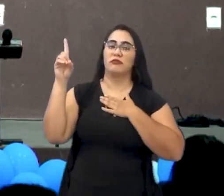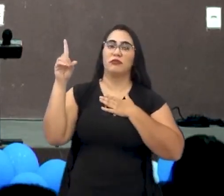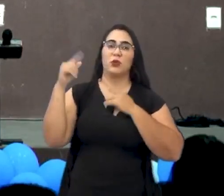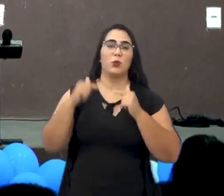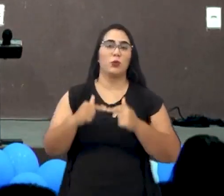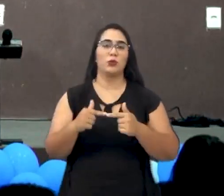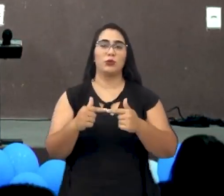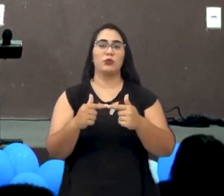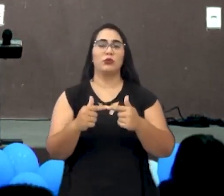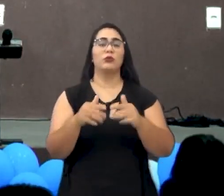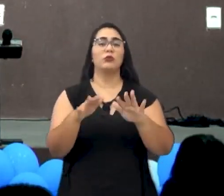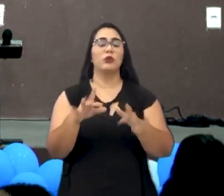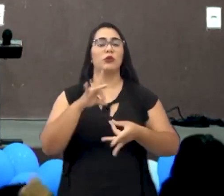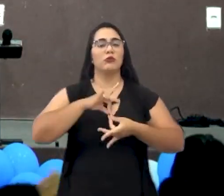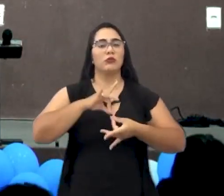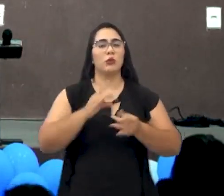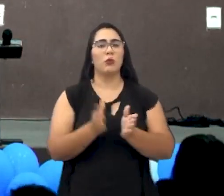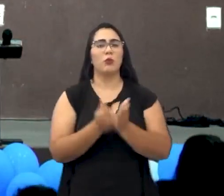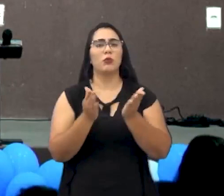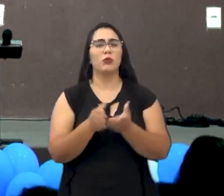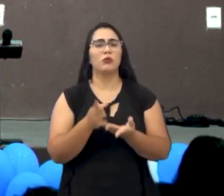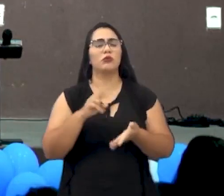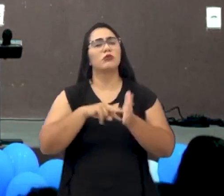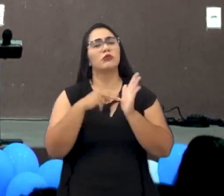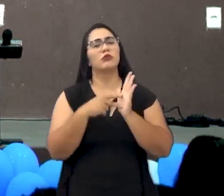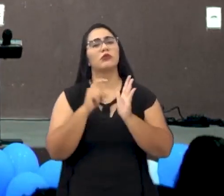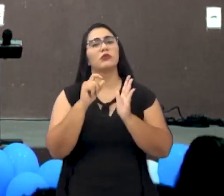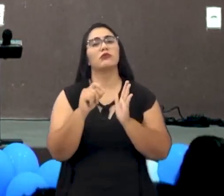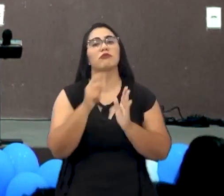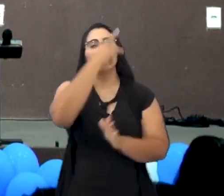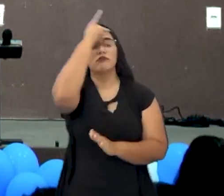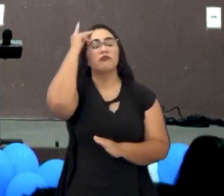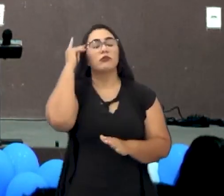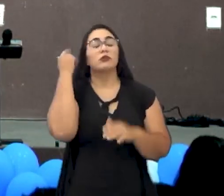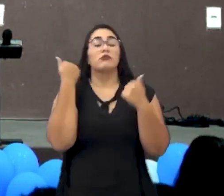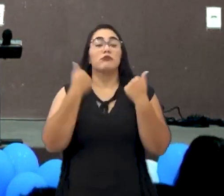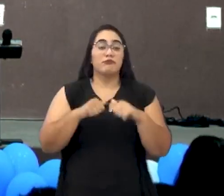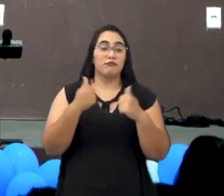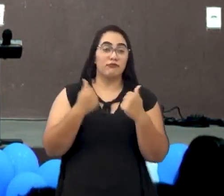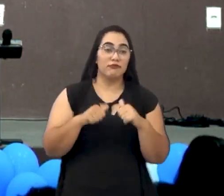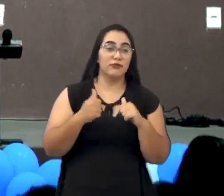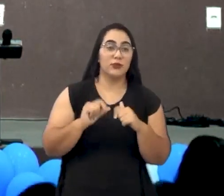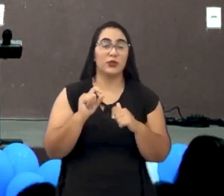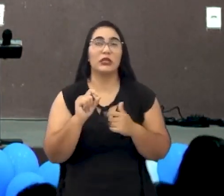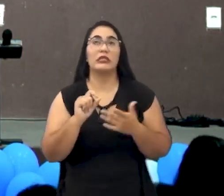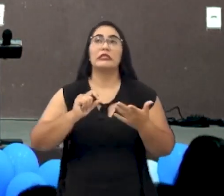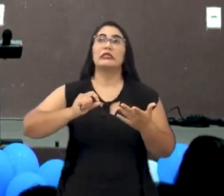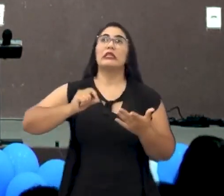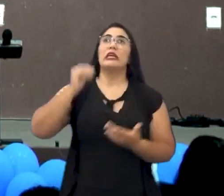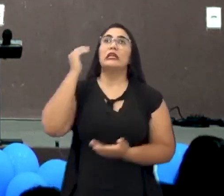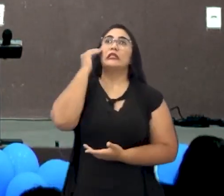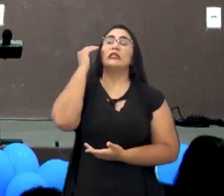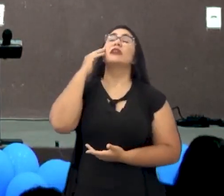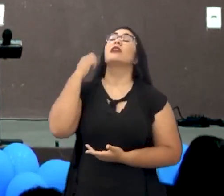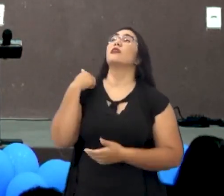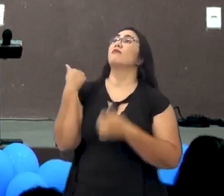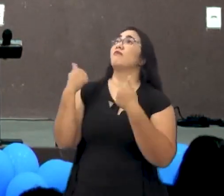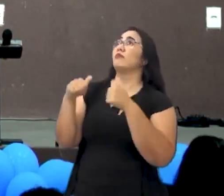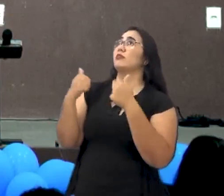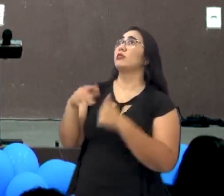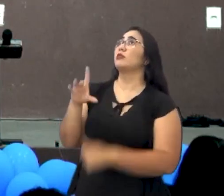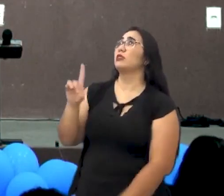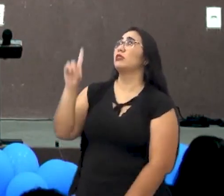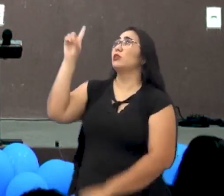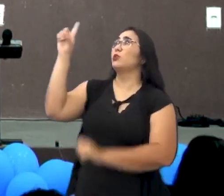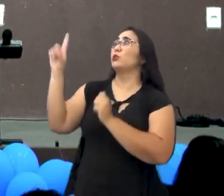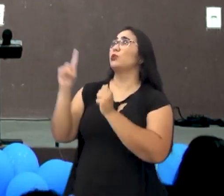Os pobres de espírito são necessitados e cativos, que entendem que carecem de